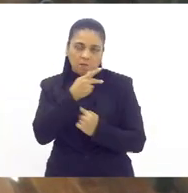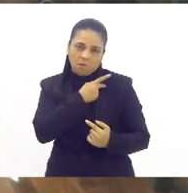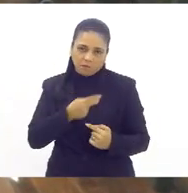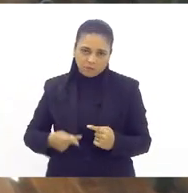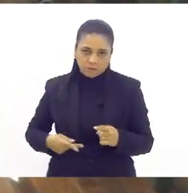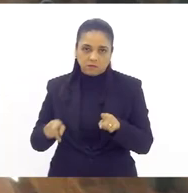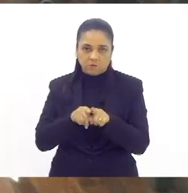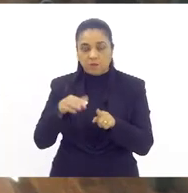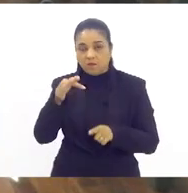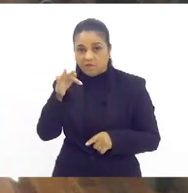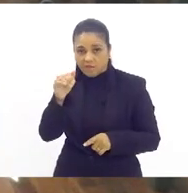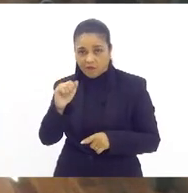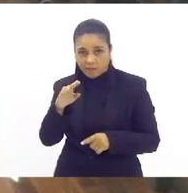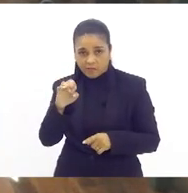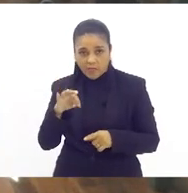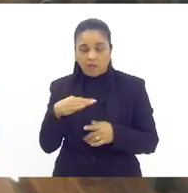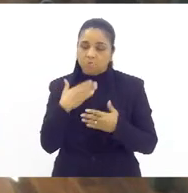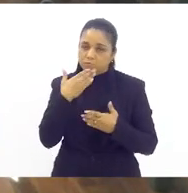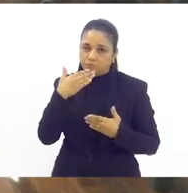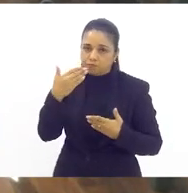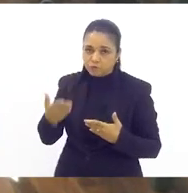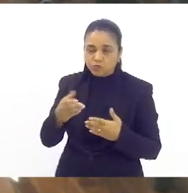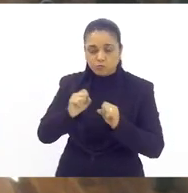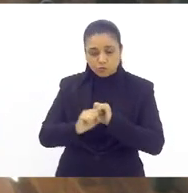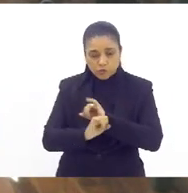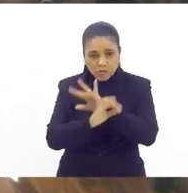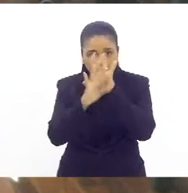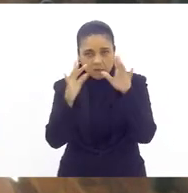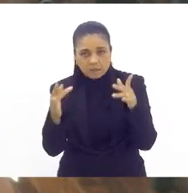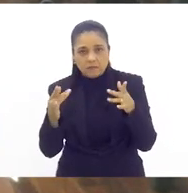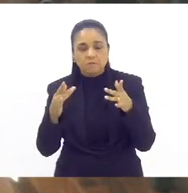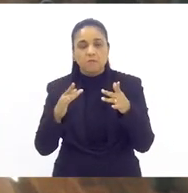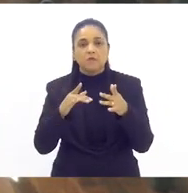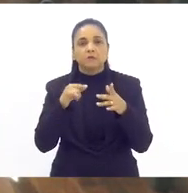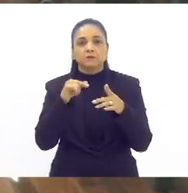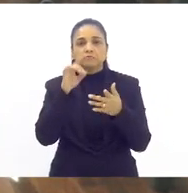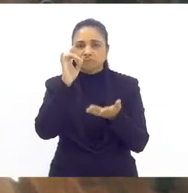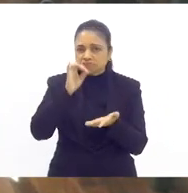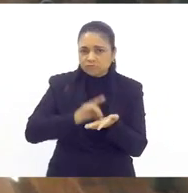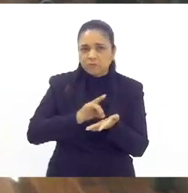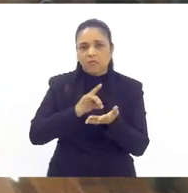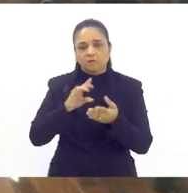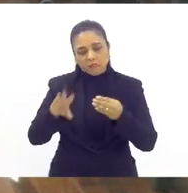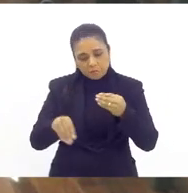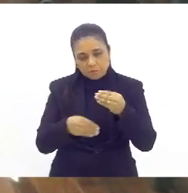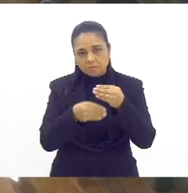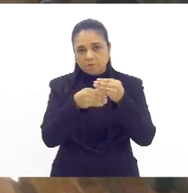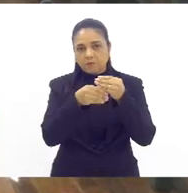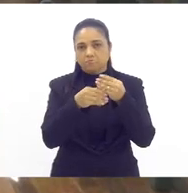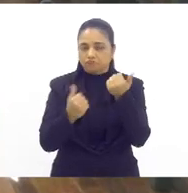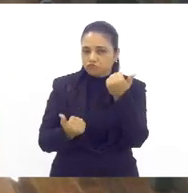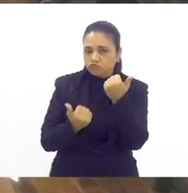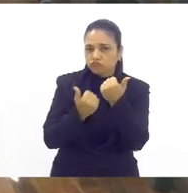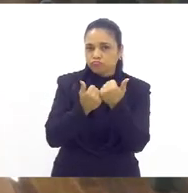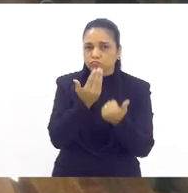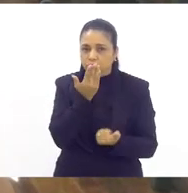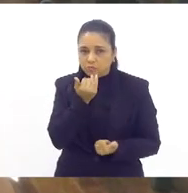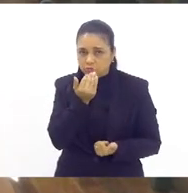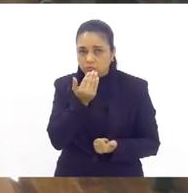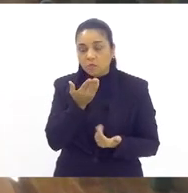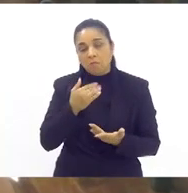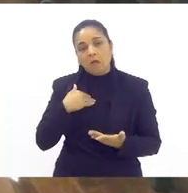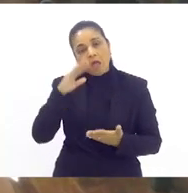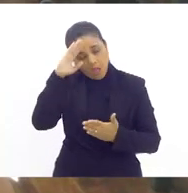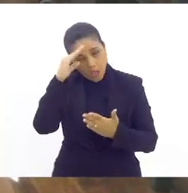o auxílio justamente é pedindo esclarecimentos de celeridade em relação à implementação desse auxílio e acreditamos que